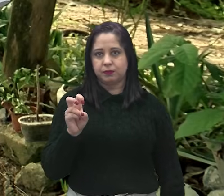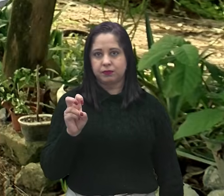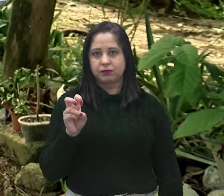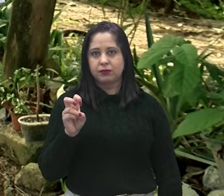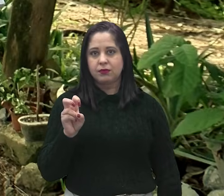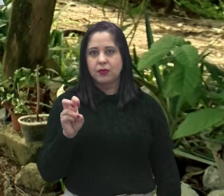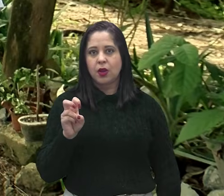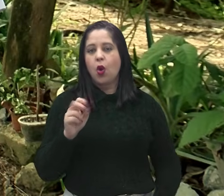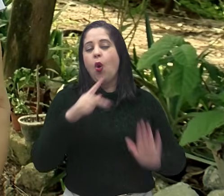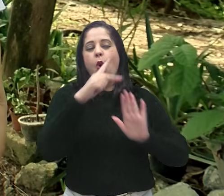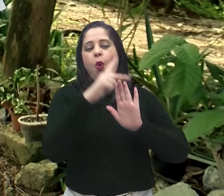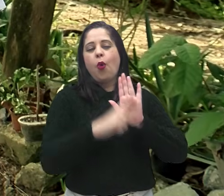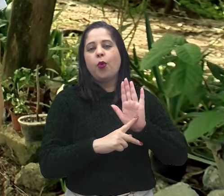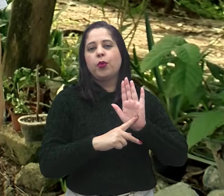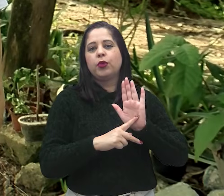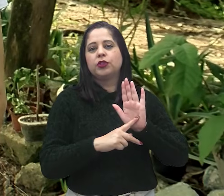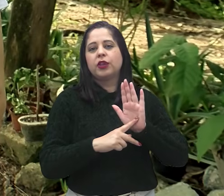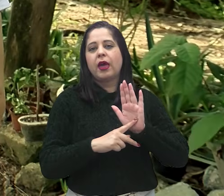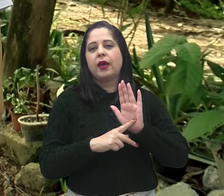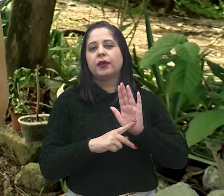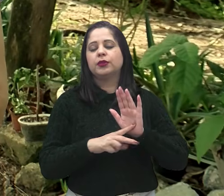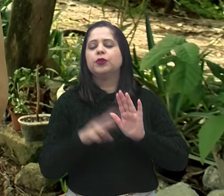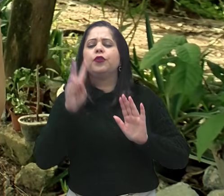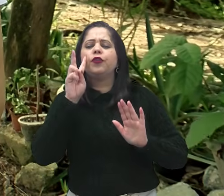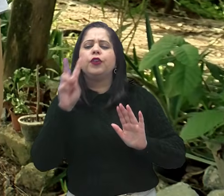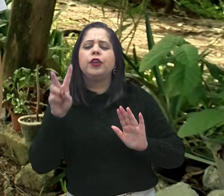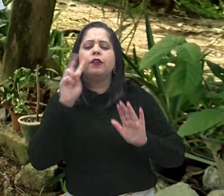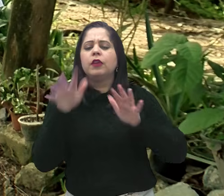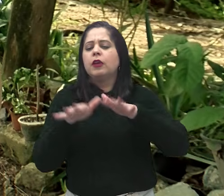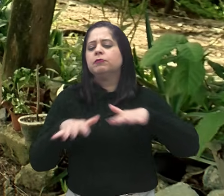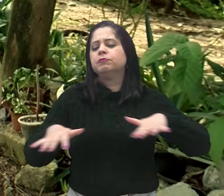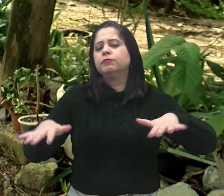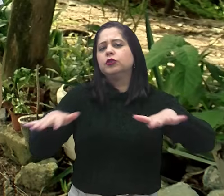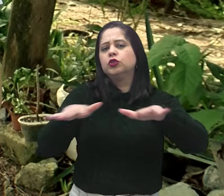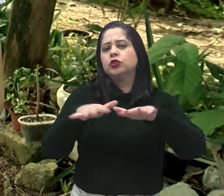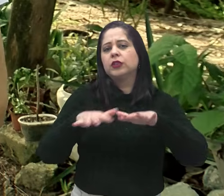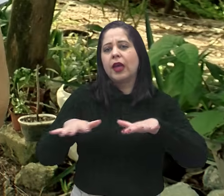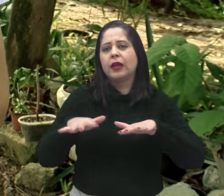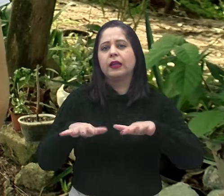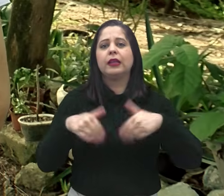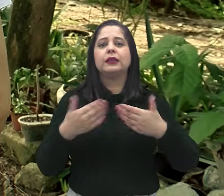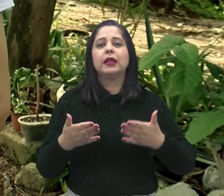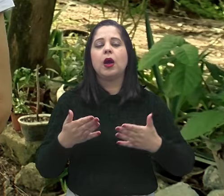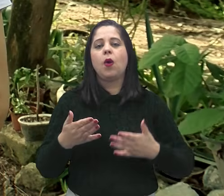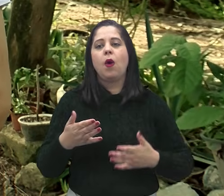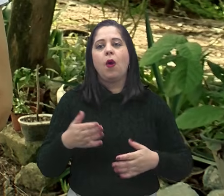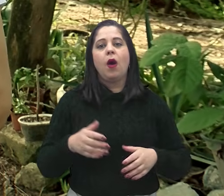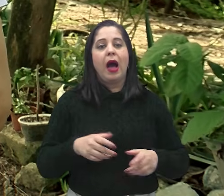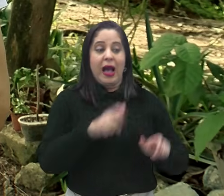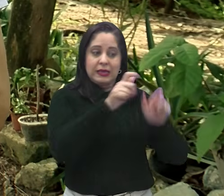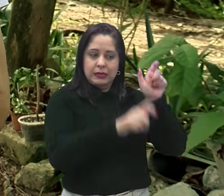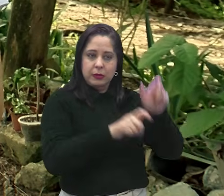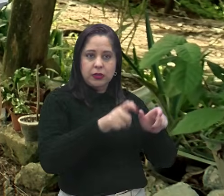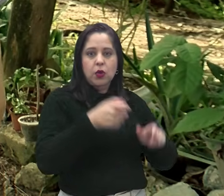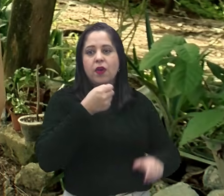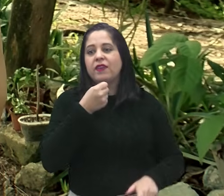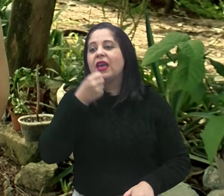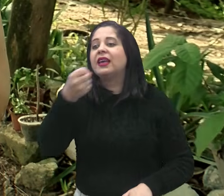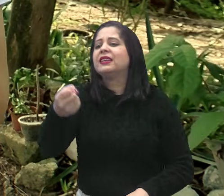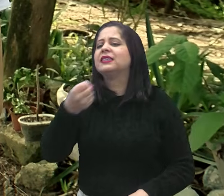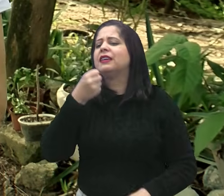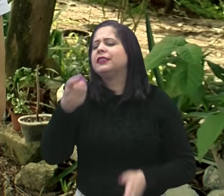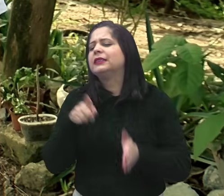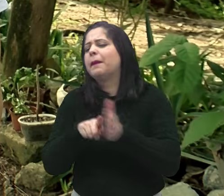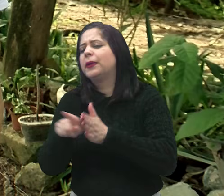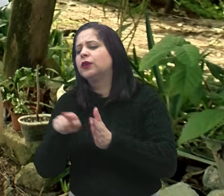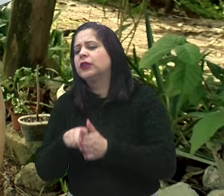os espaços, então ele ia entrevistar as pessoas, ia conhecer o bairro e ele via que tinha áreas verdes